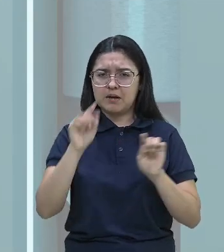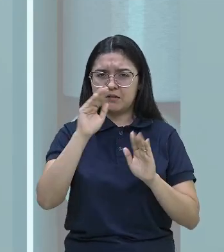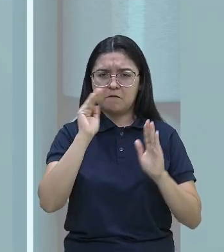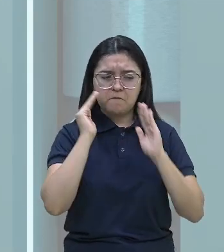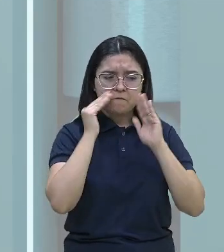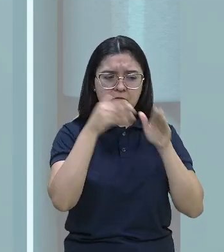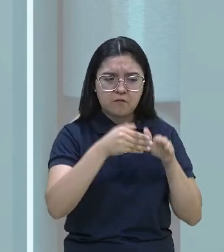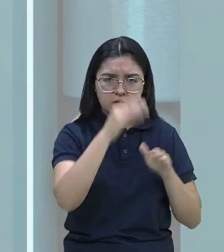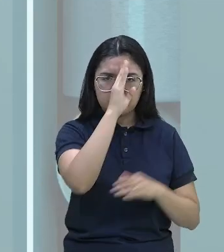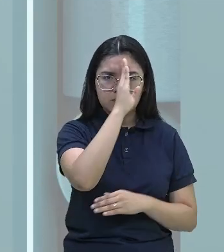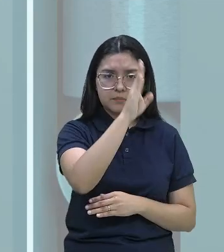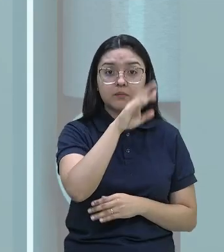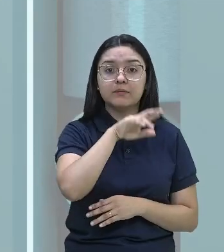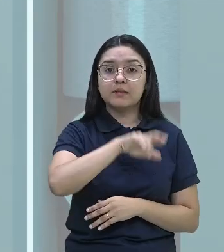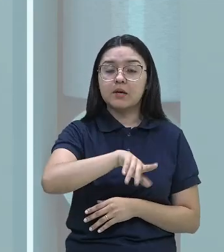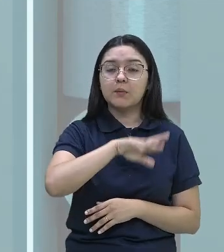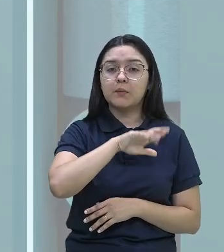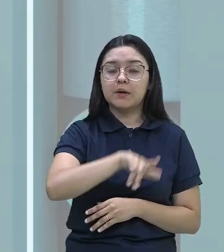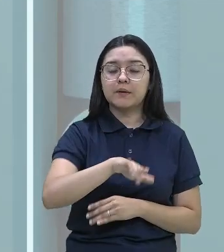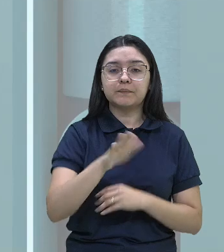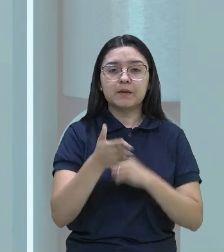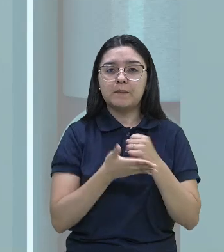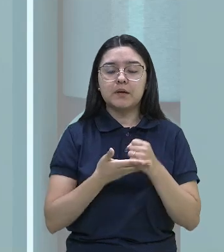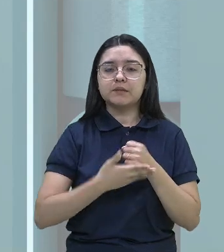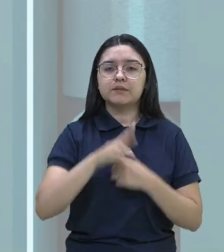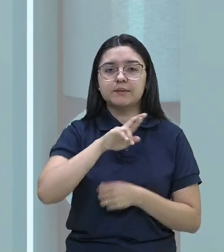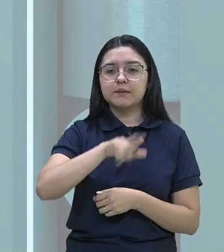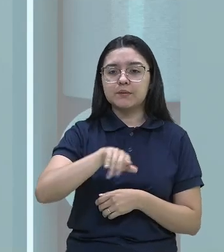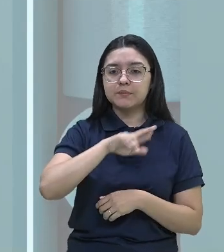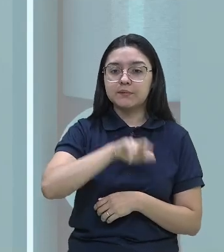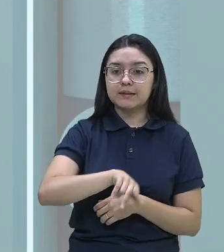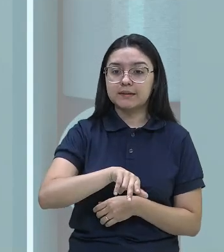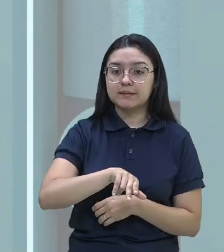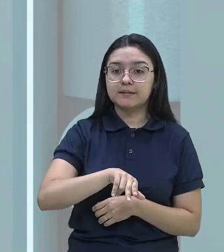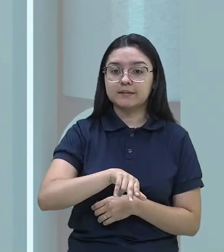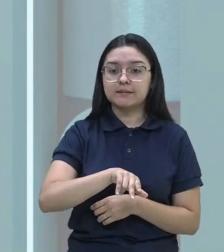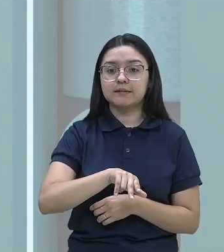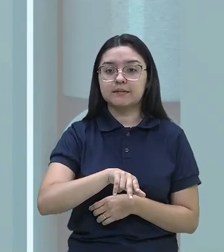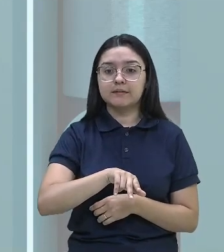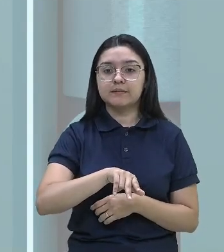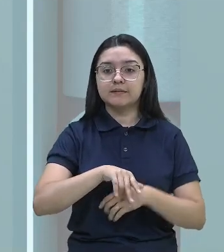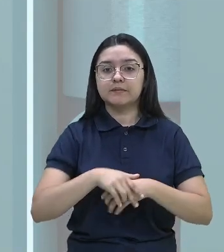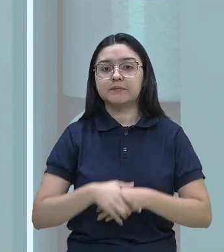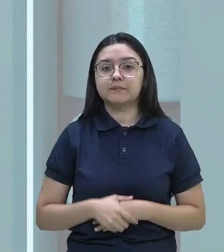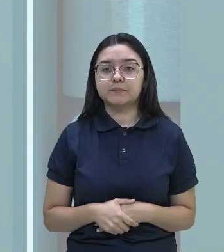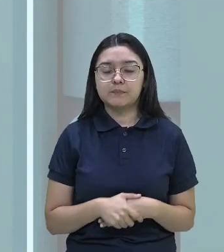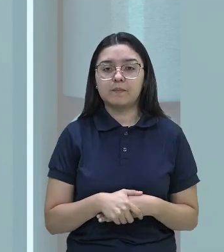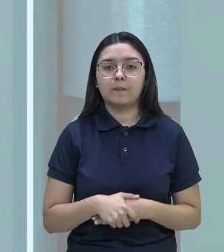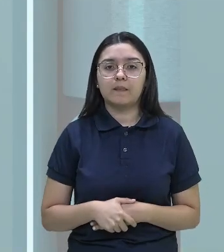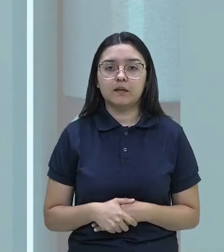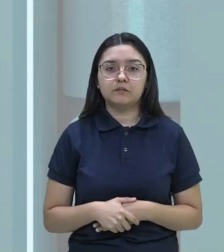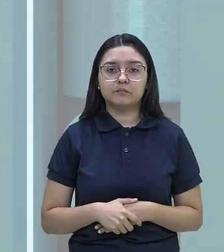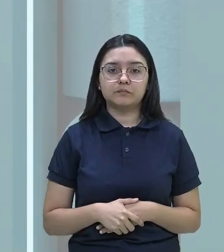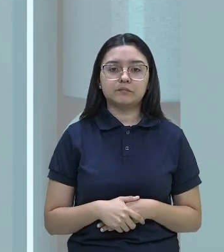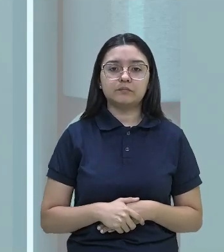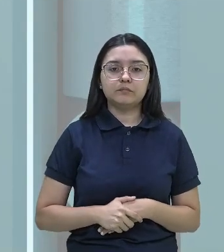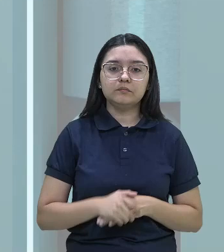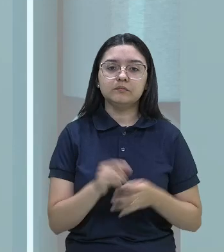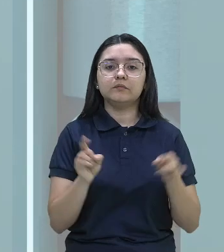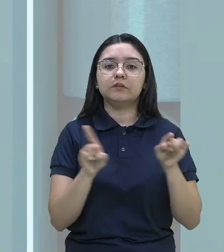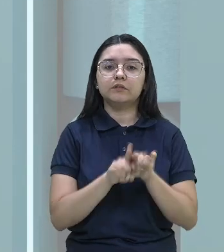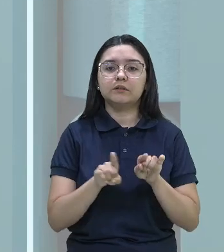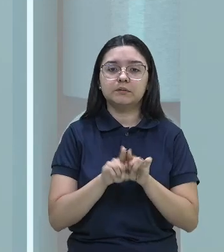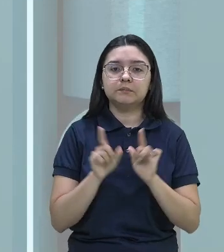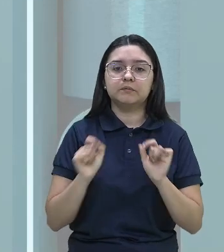dizer, a base, não vai ser a âncora que vai segurar aquela apresentação. Ele vai trazer algo